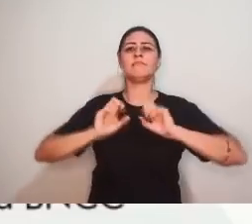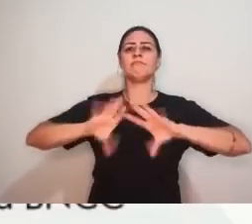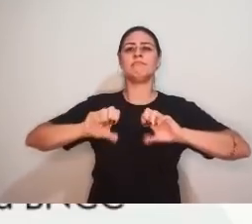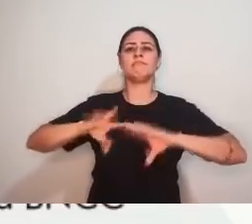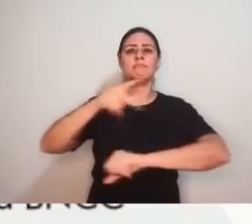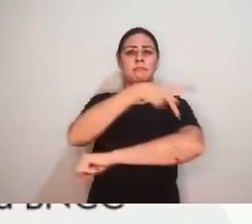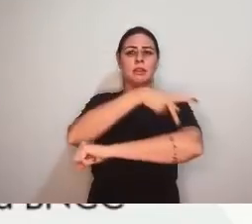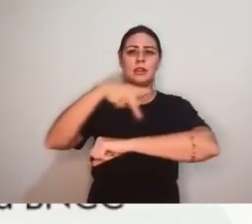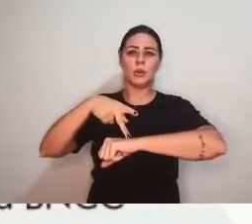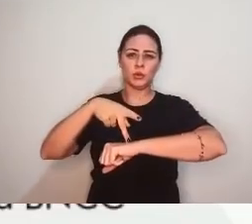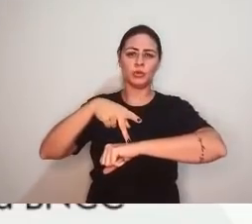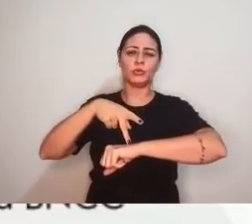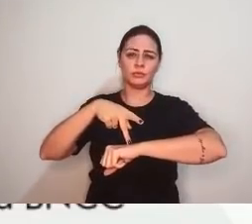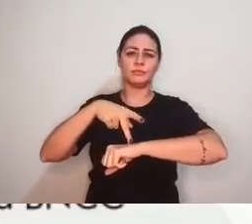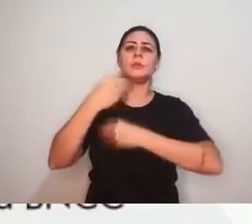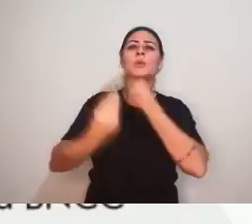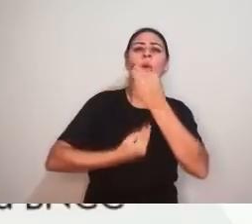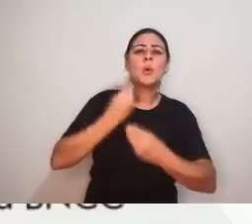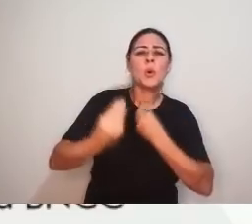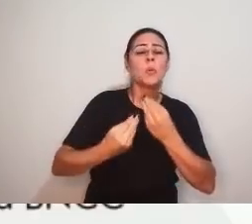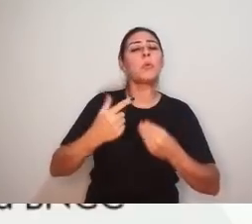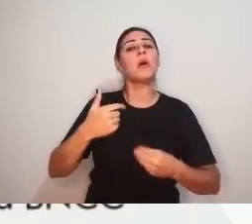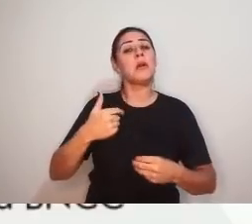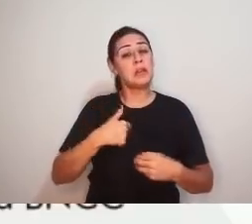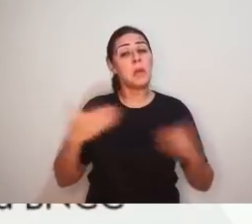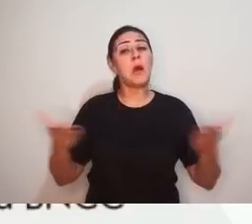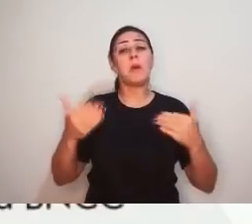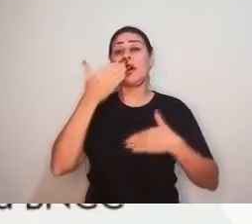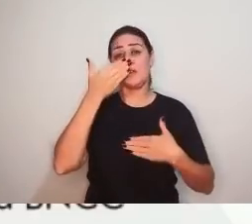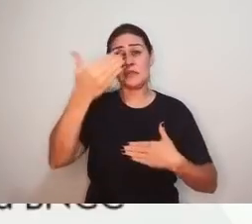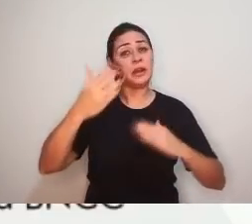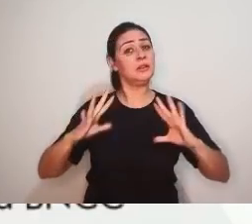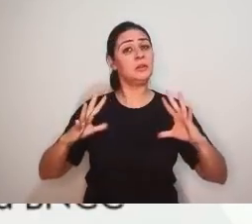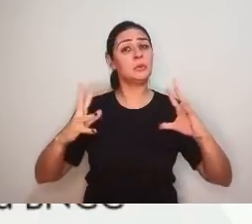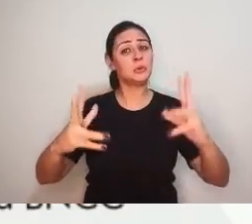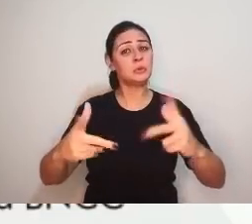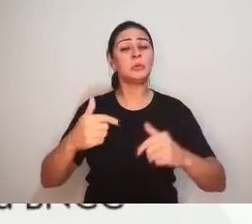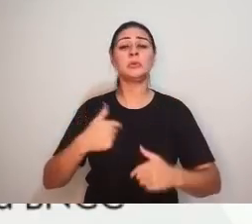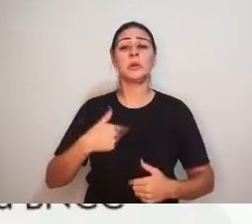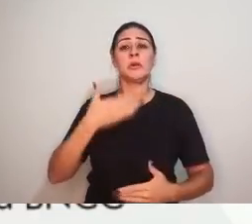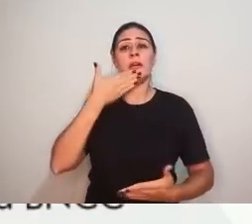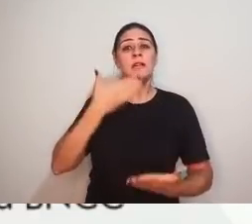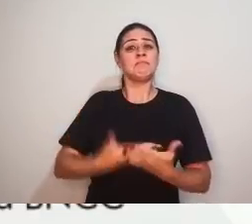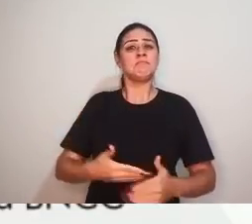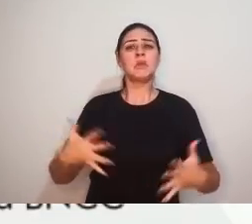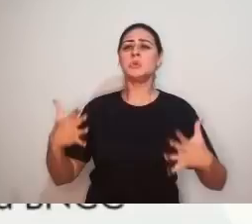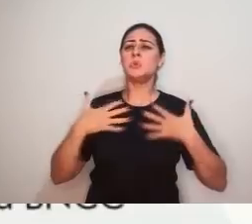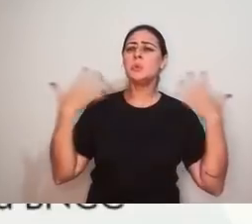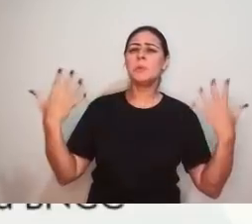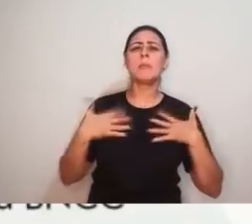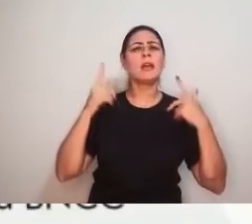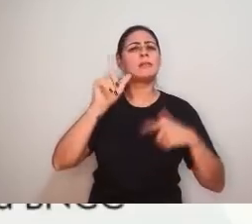processo didático-pedagógico. E externei, e reforço aqui mais uma vez, agora de público, a grata,